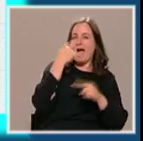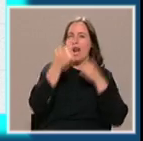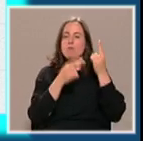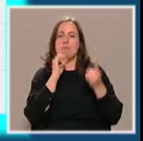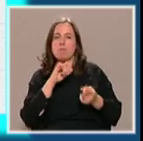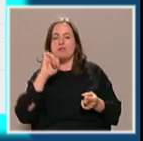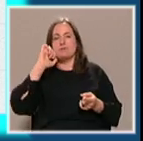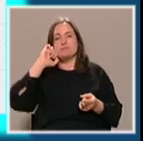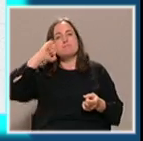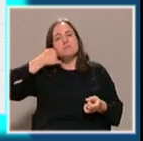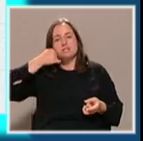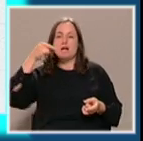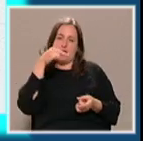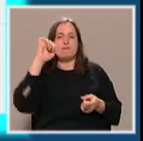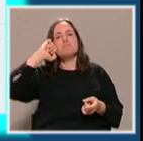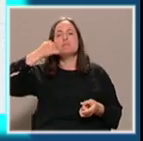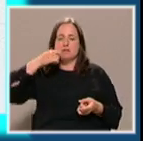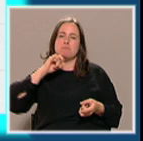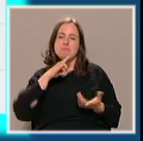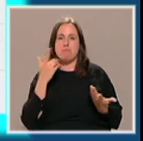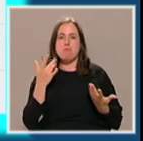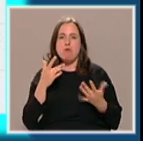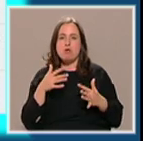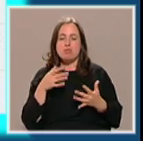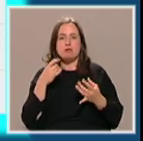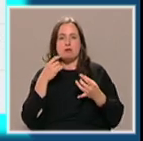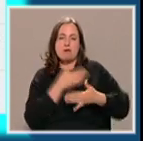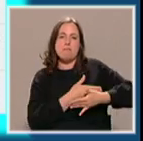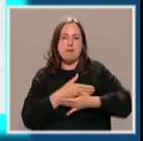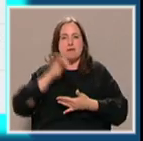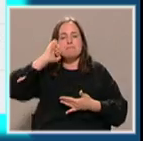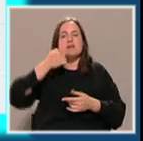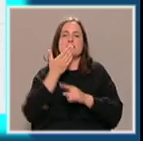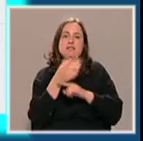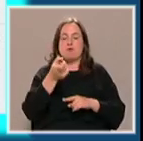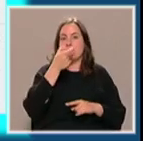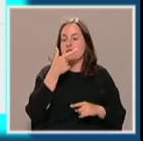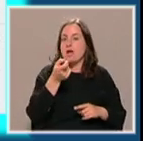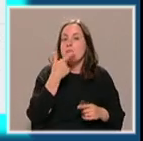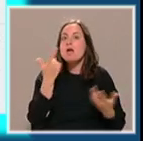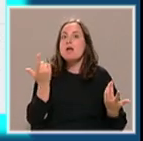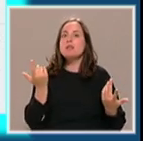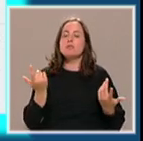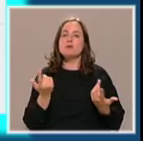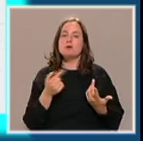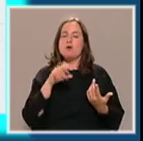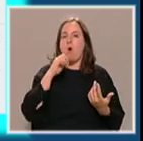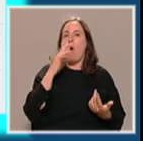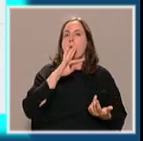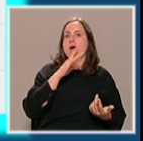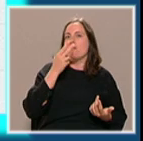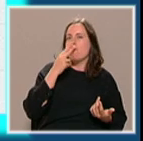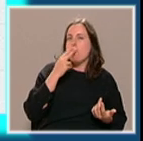ser prejudiciais ao desenvolvimento do embrião. Essencialmente medicamentos, o fumo do